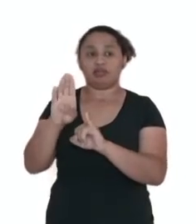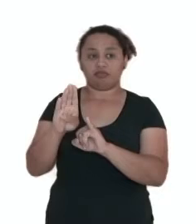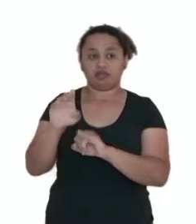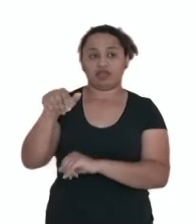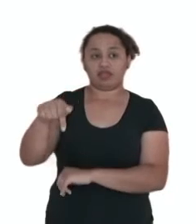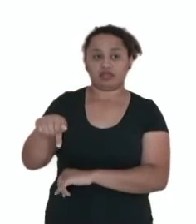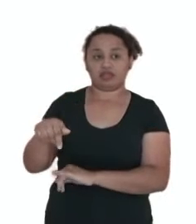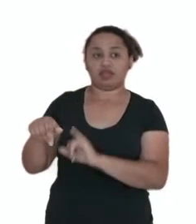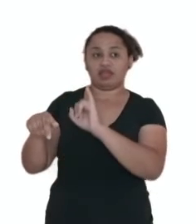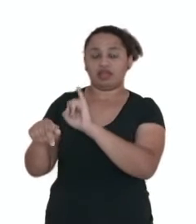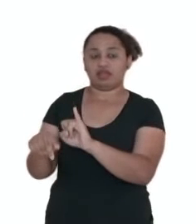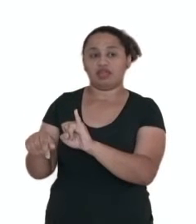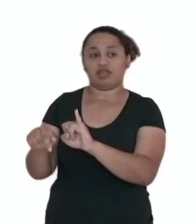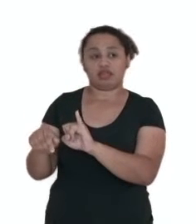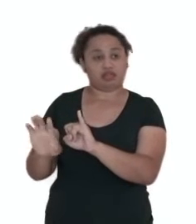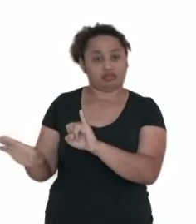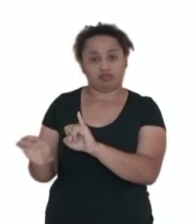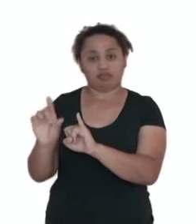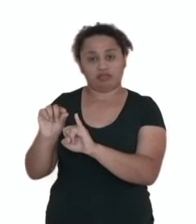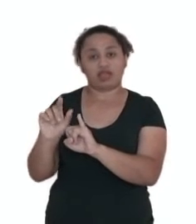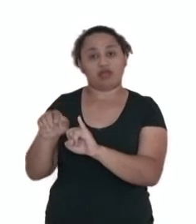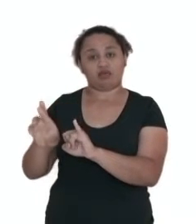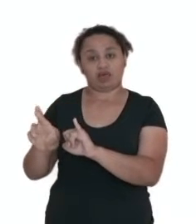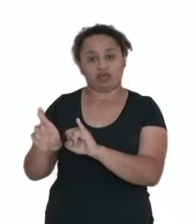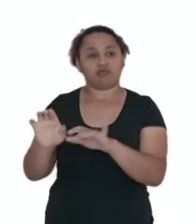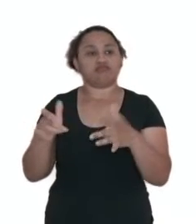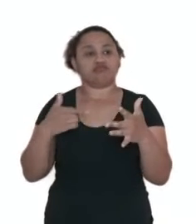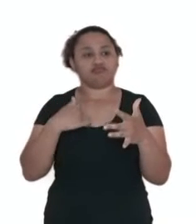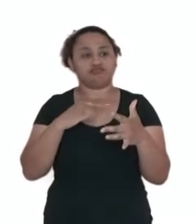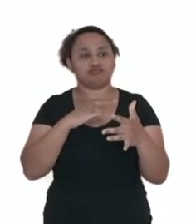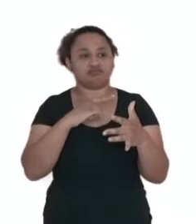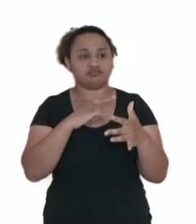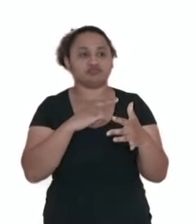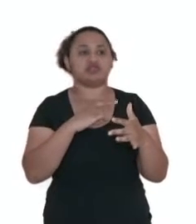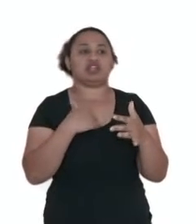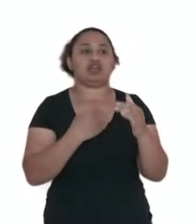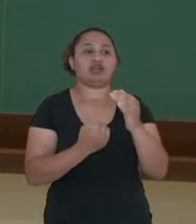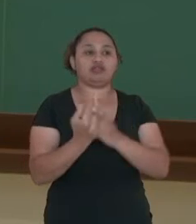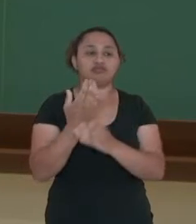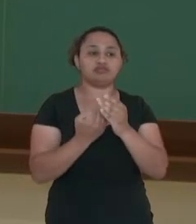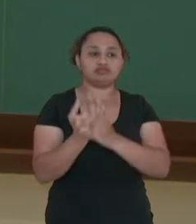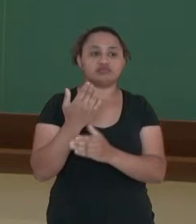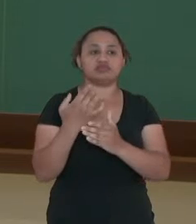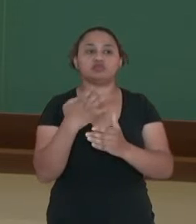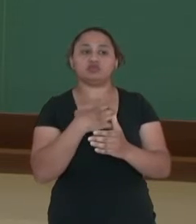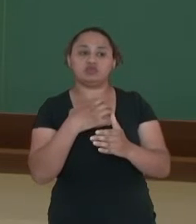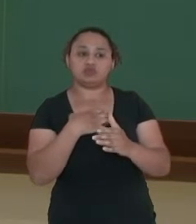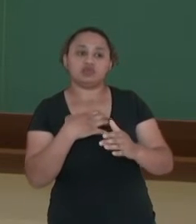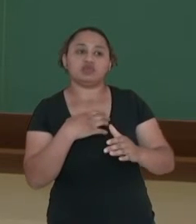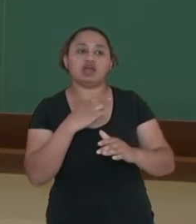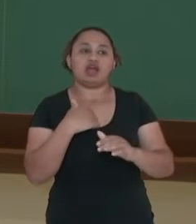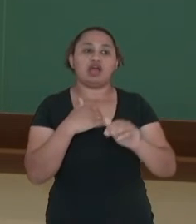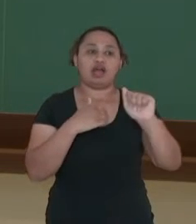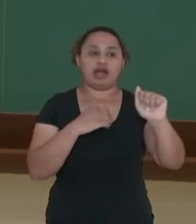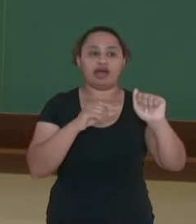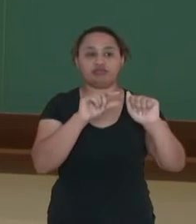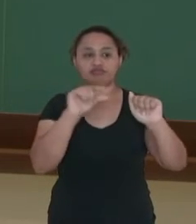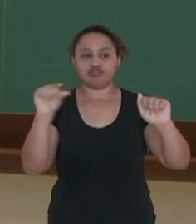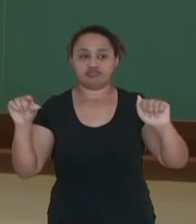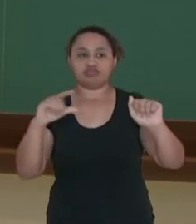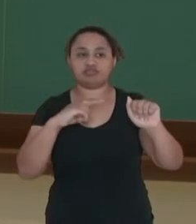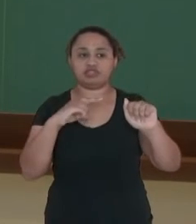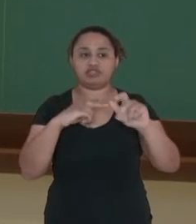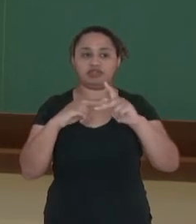vai ser o R, tá? Então, dentro de um grupo A, nós temos ali a formação dos genótipos, tá? Do tipo A, por exemplo, P